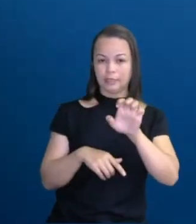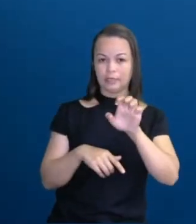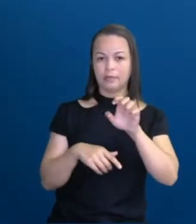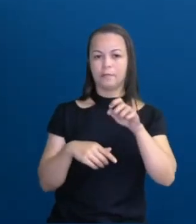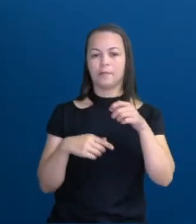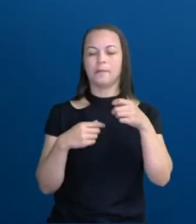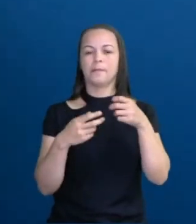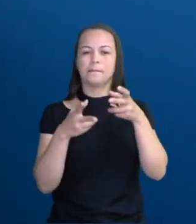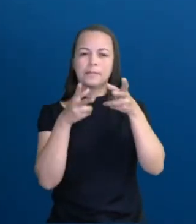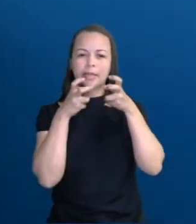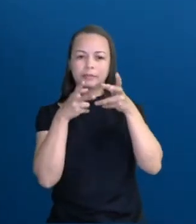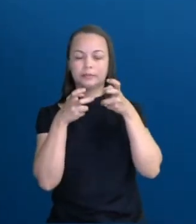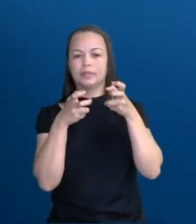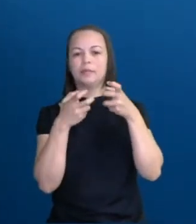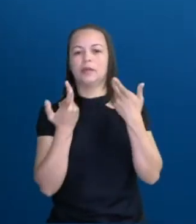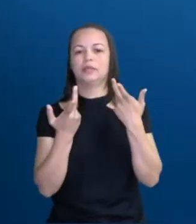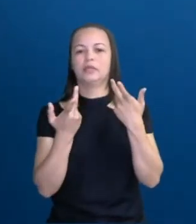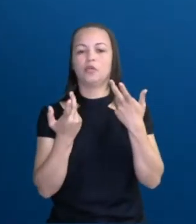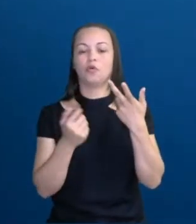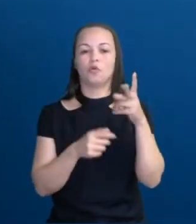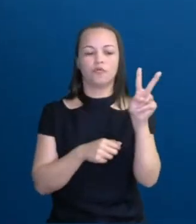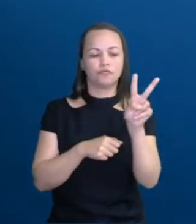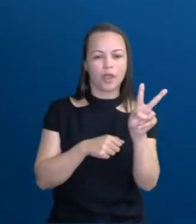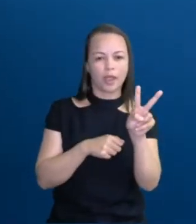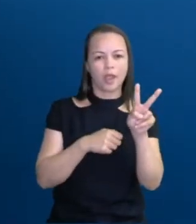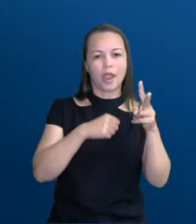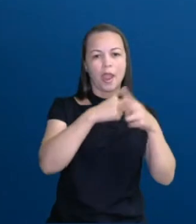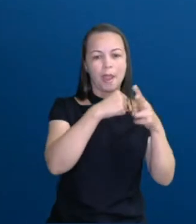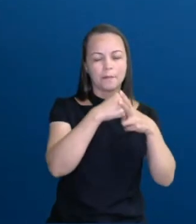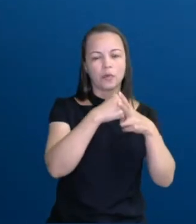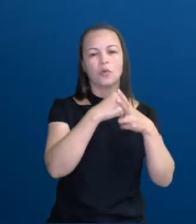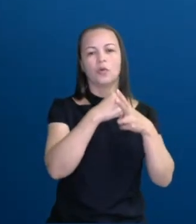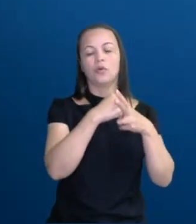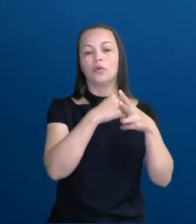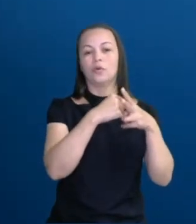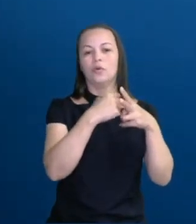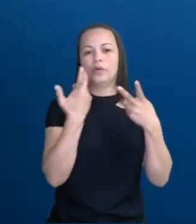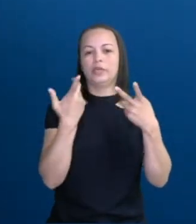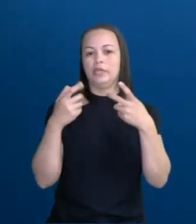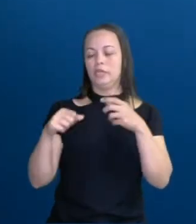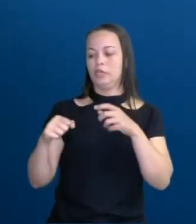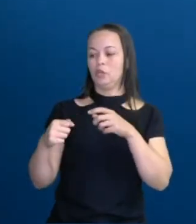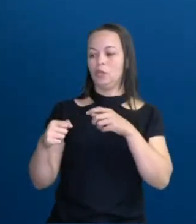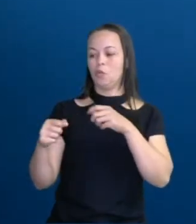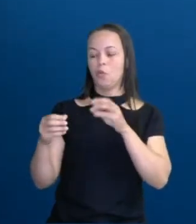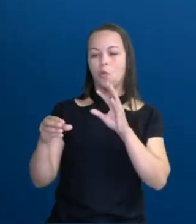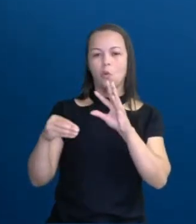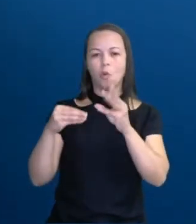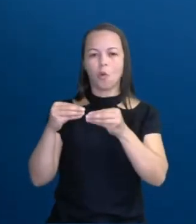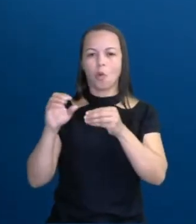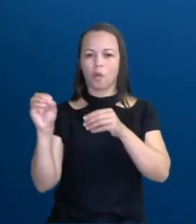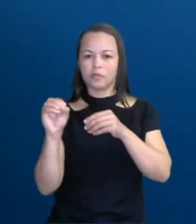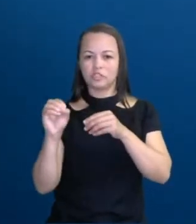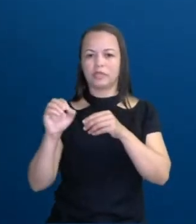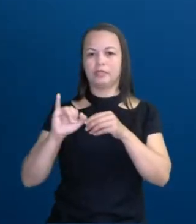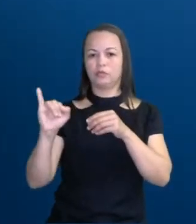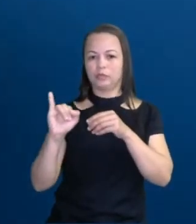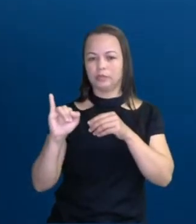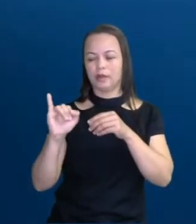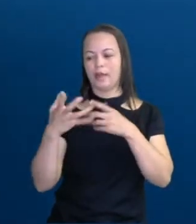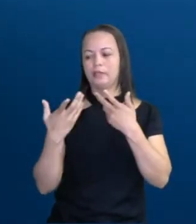que entre o o verbo necessitar e o objeto indireto empregos aparece a preposição